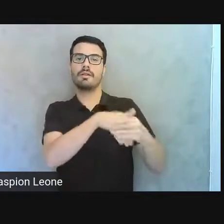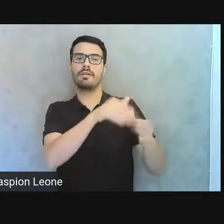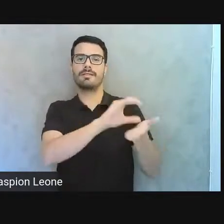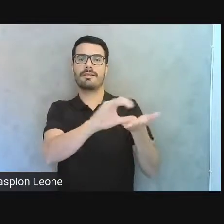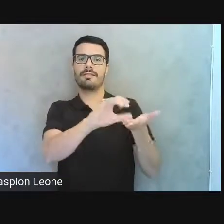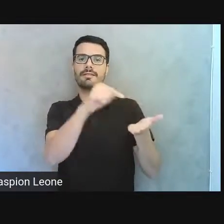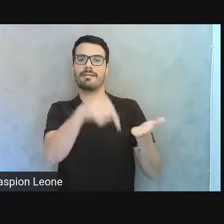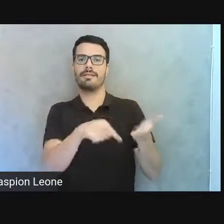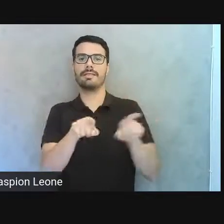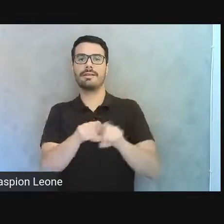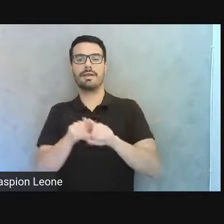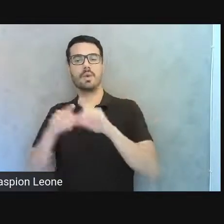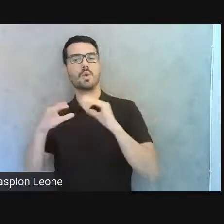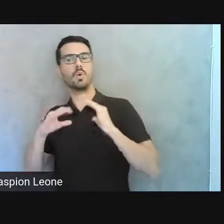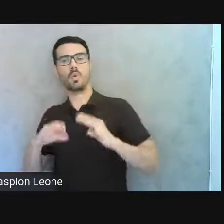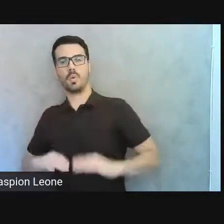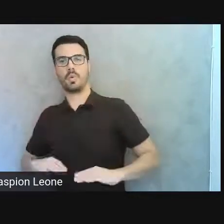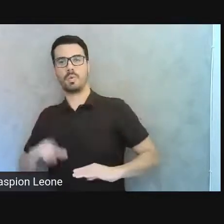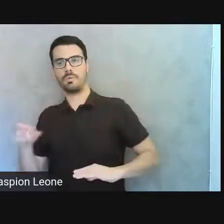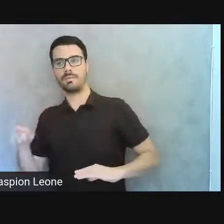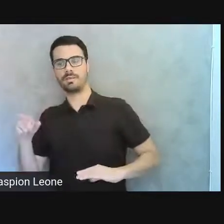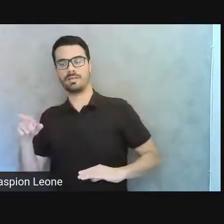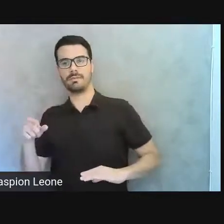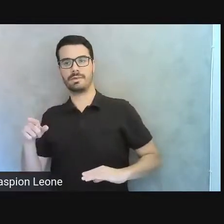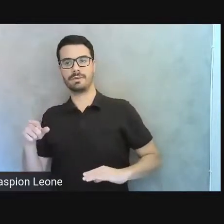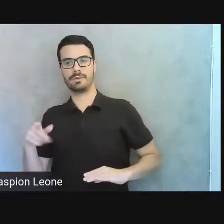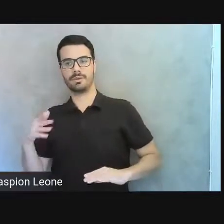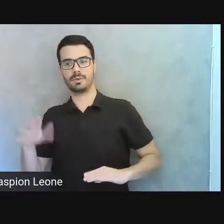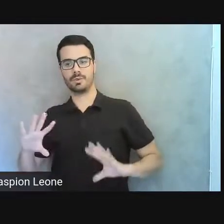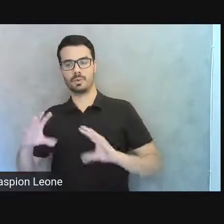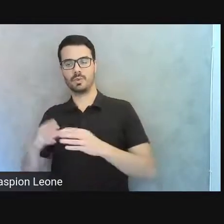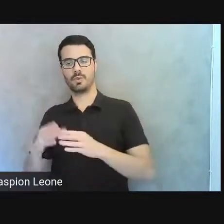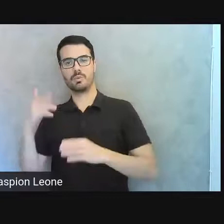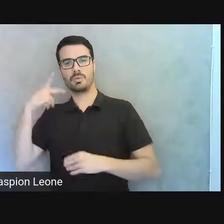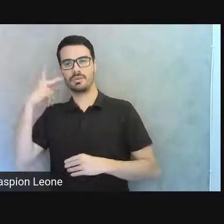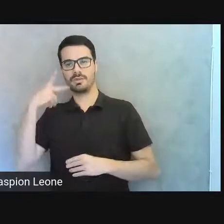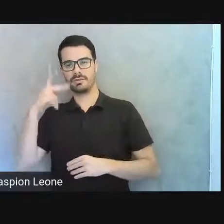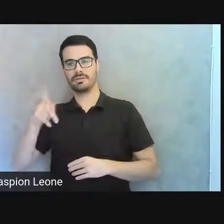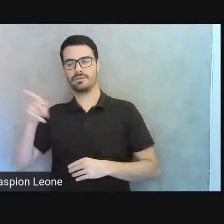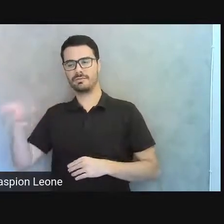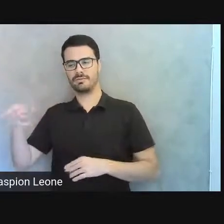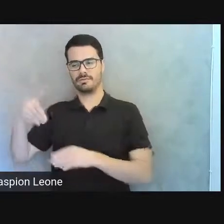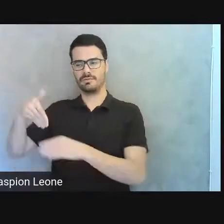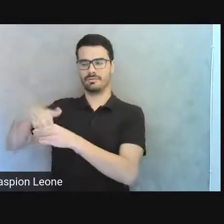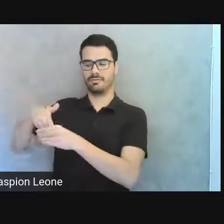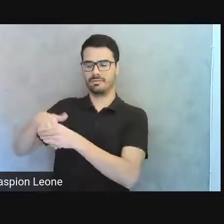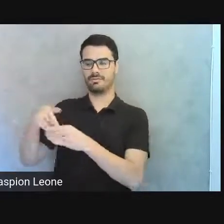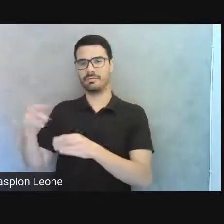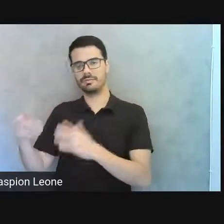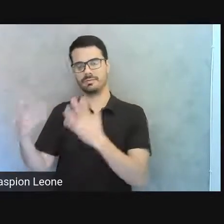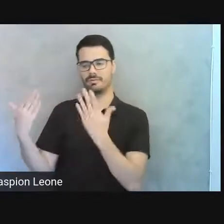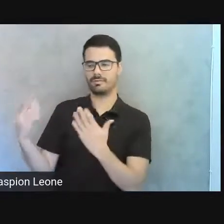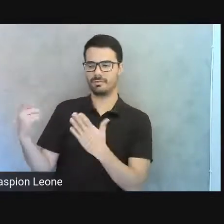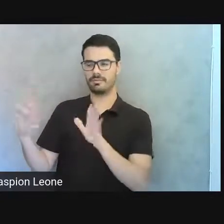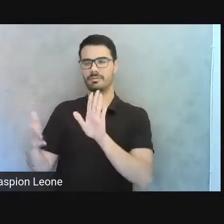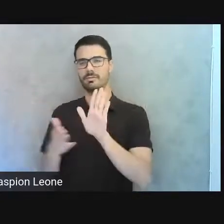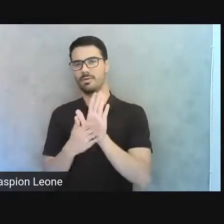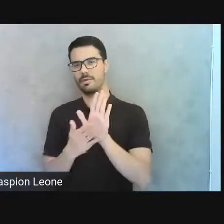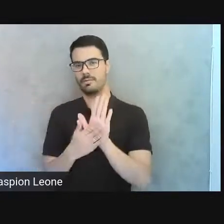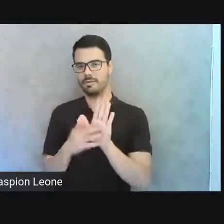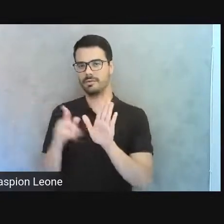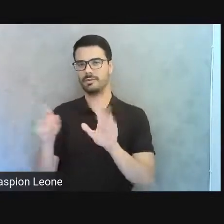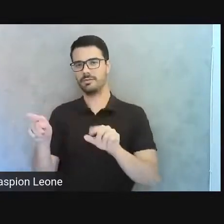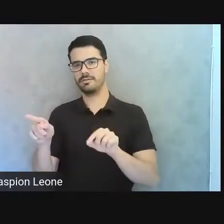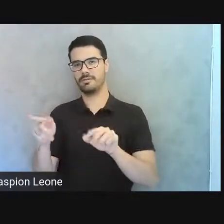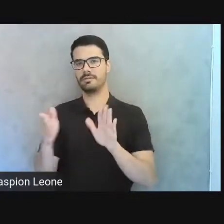de parlamentares, né? Seja via votação, via proposição